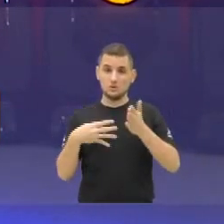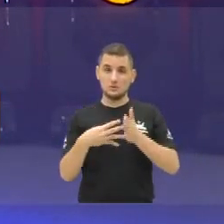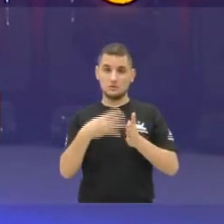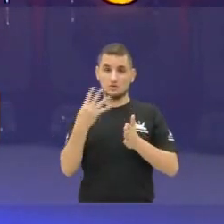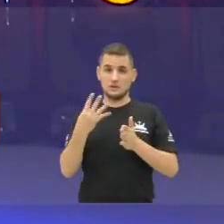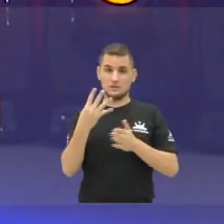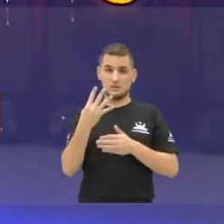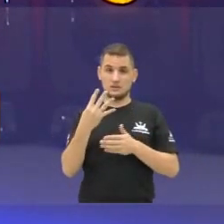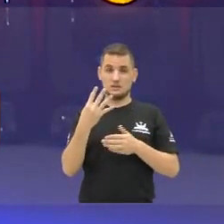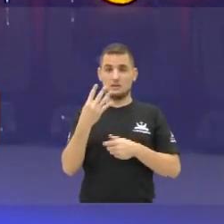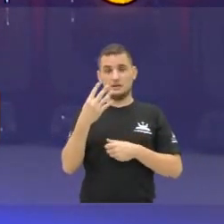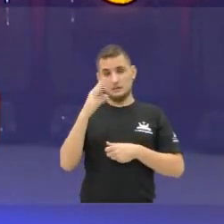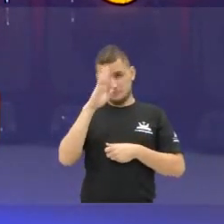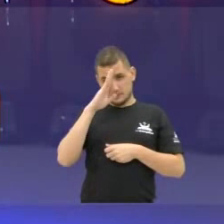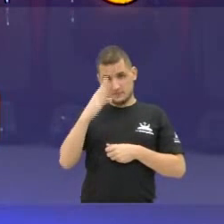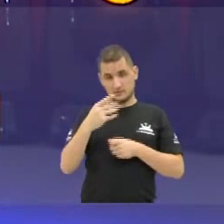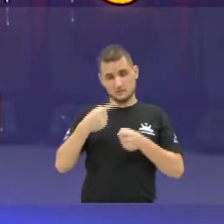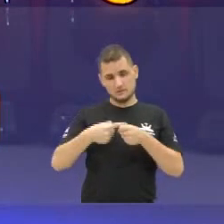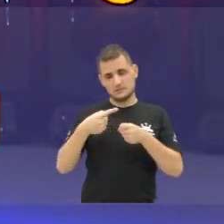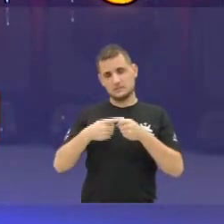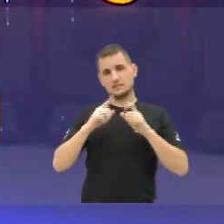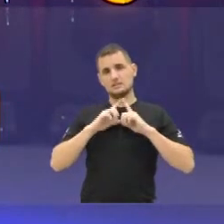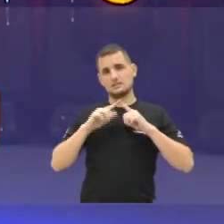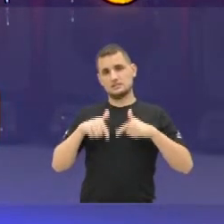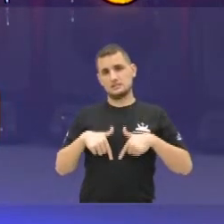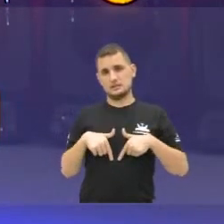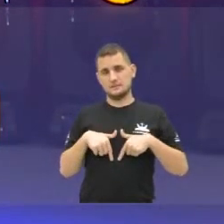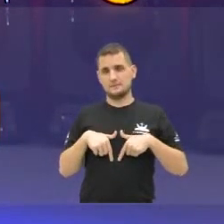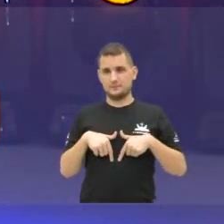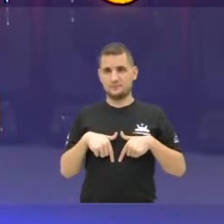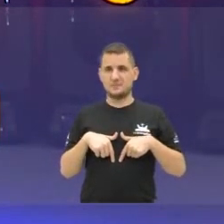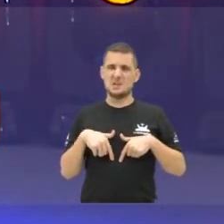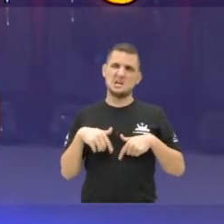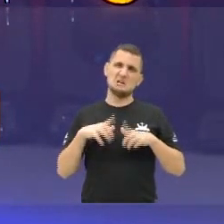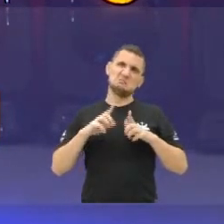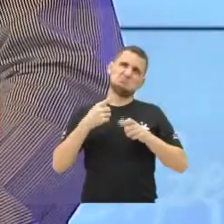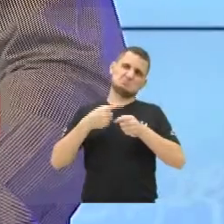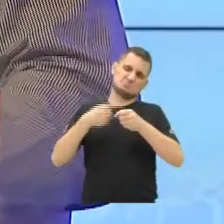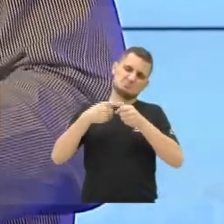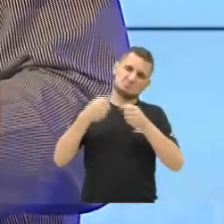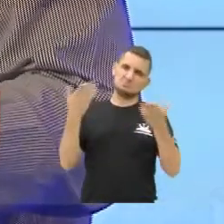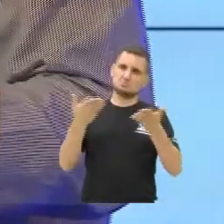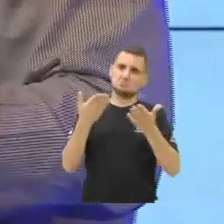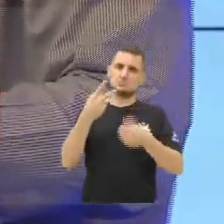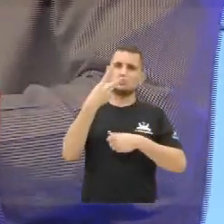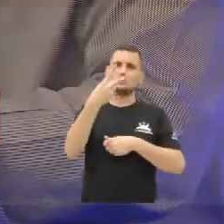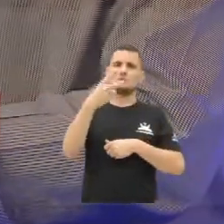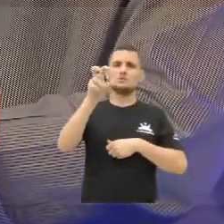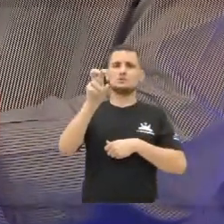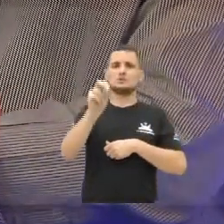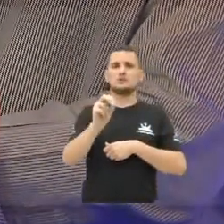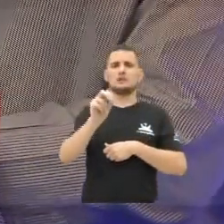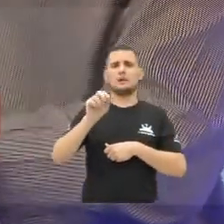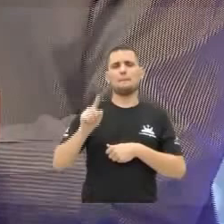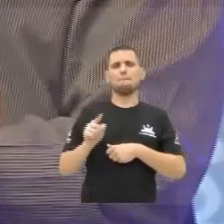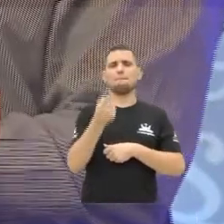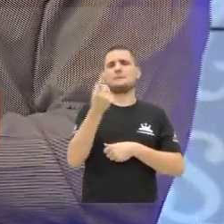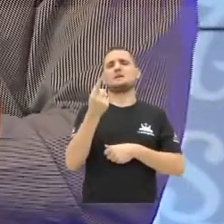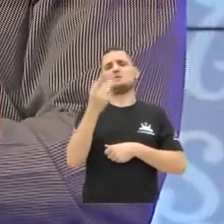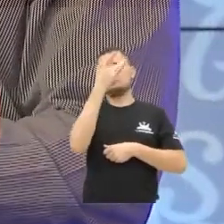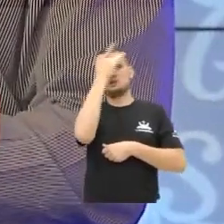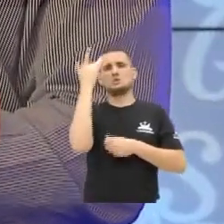Israel. Uma cidade hoje de mais de 250 mil habitantes, mas naquela época foi